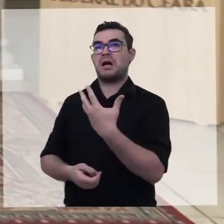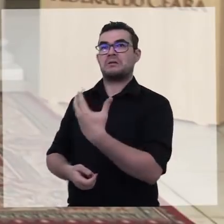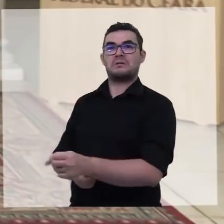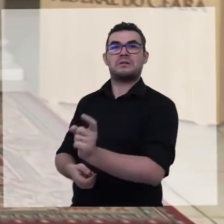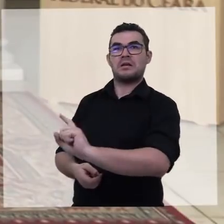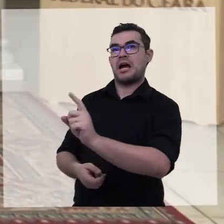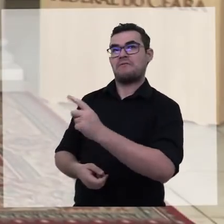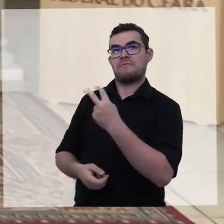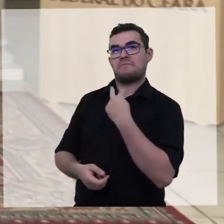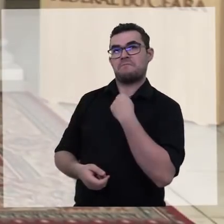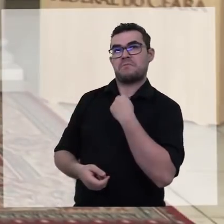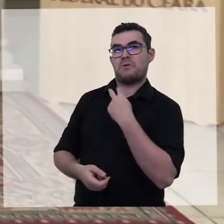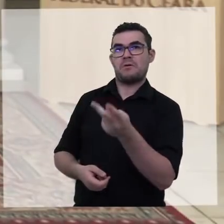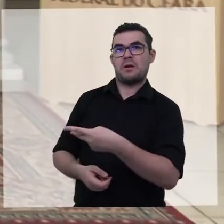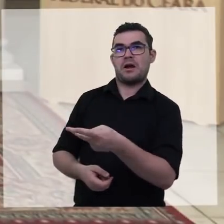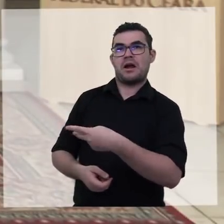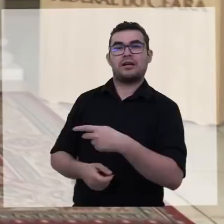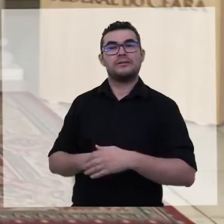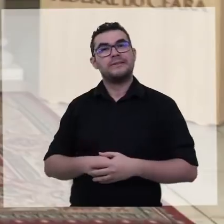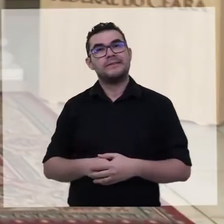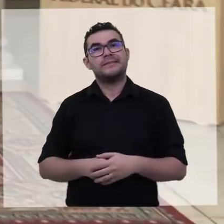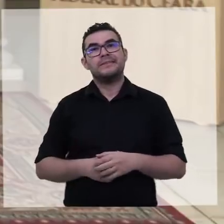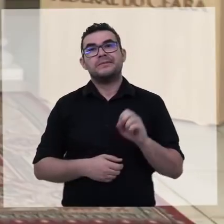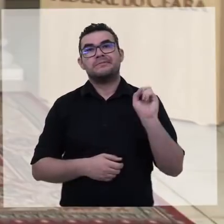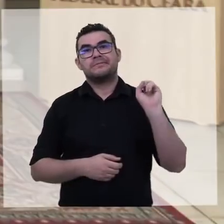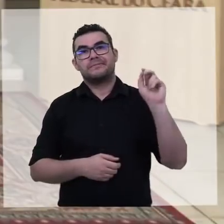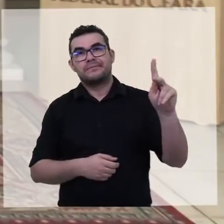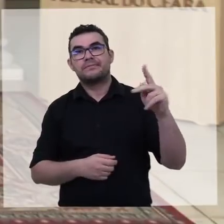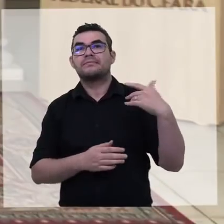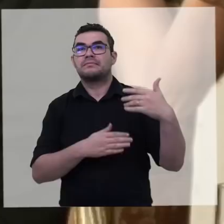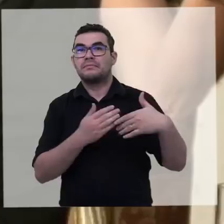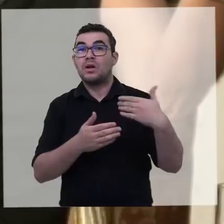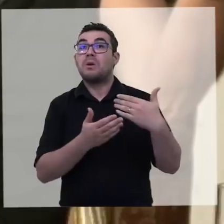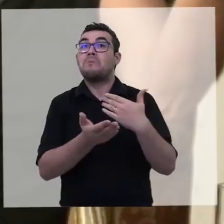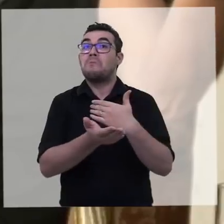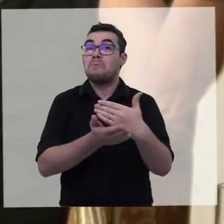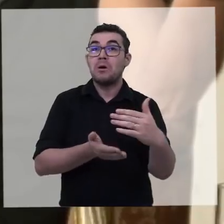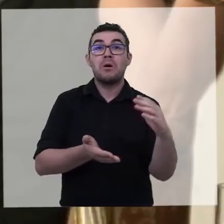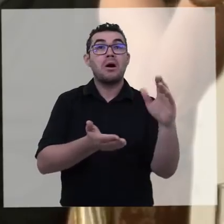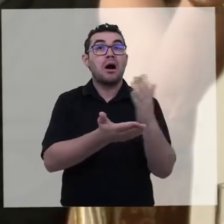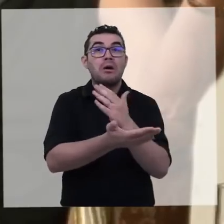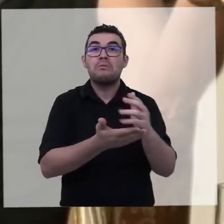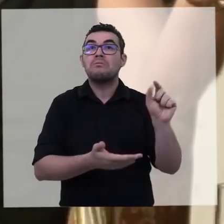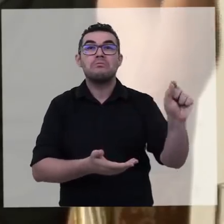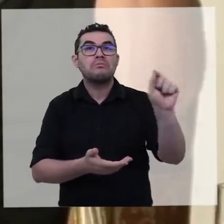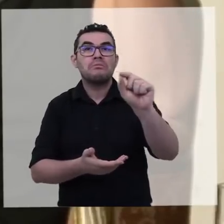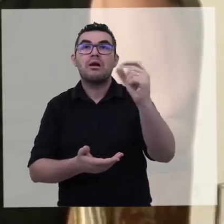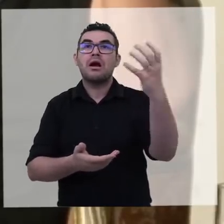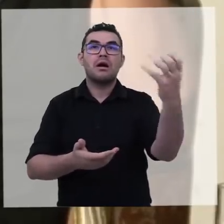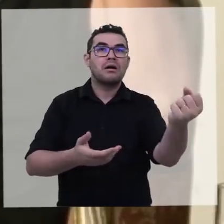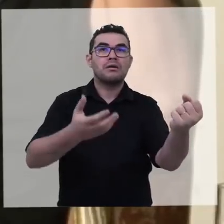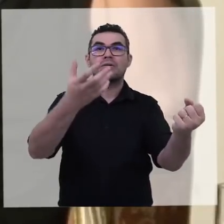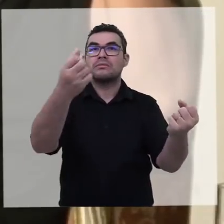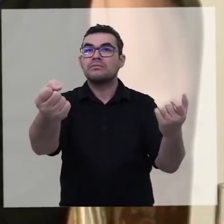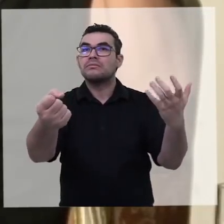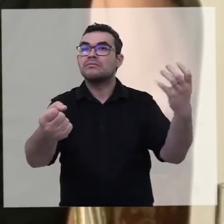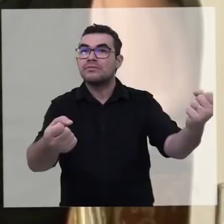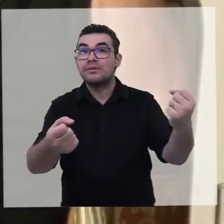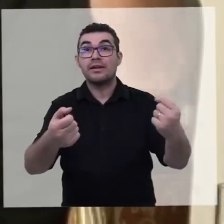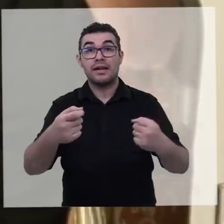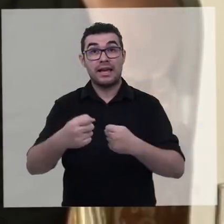ser, mas já a coisa começa já a ser aceita. E esse ano eu fui em um evento na